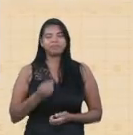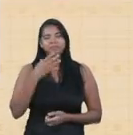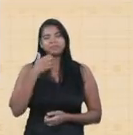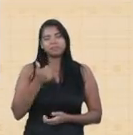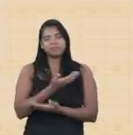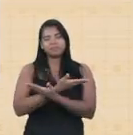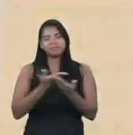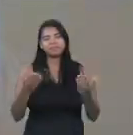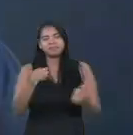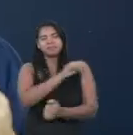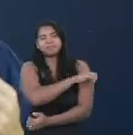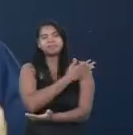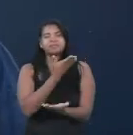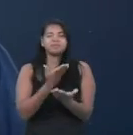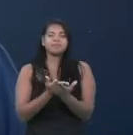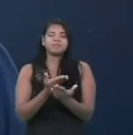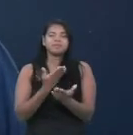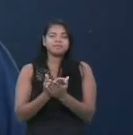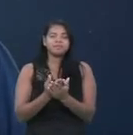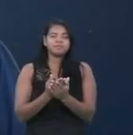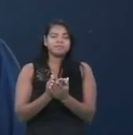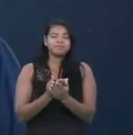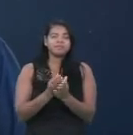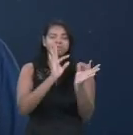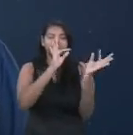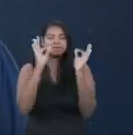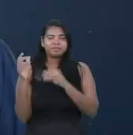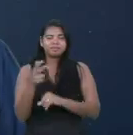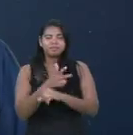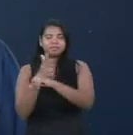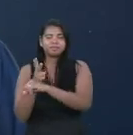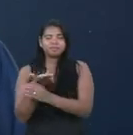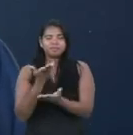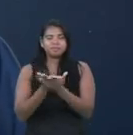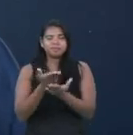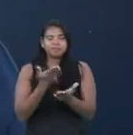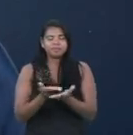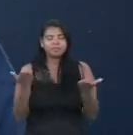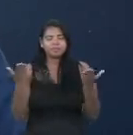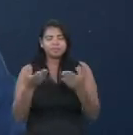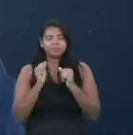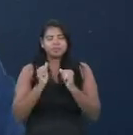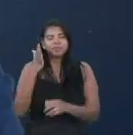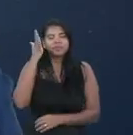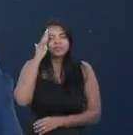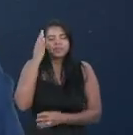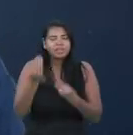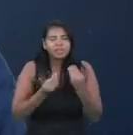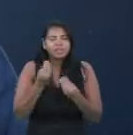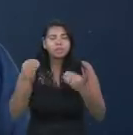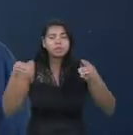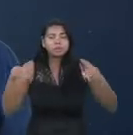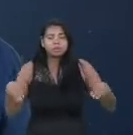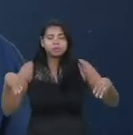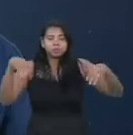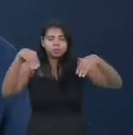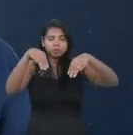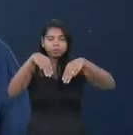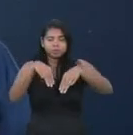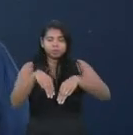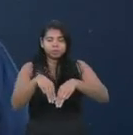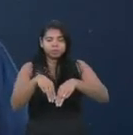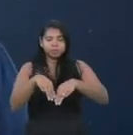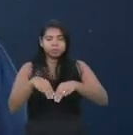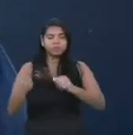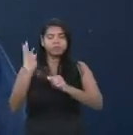você que está aí na sua casa, que assistiu essa aula de hoje, você pode entender como o campo magnético em uma região